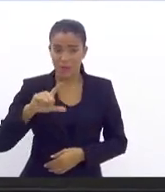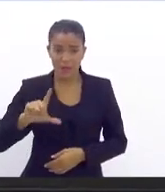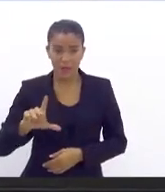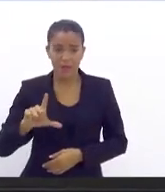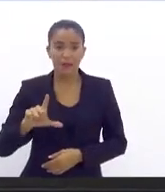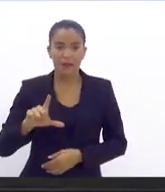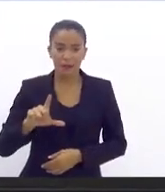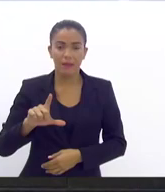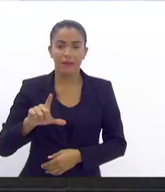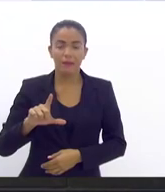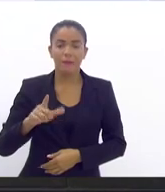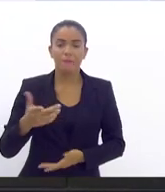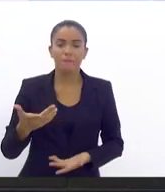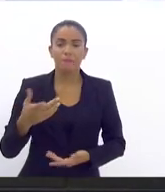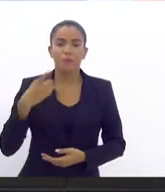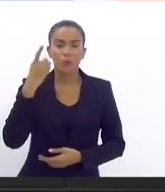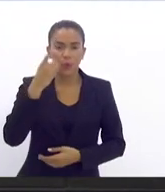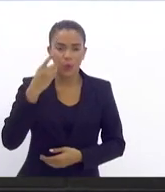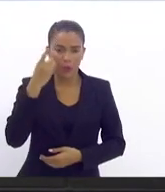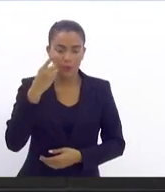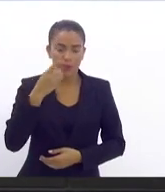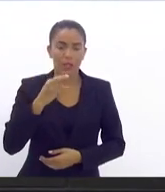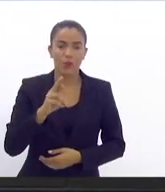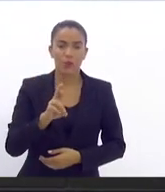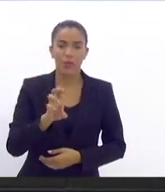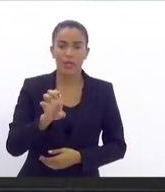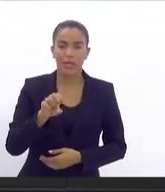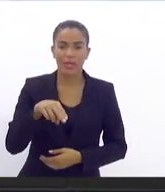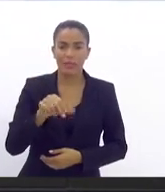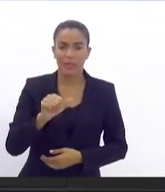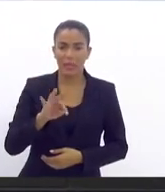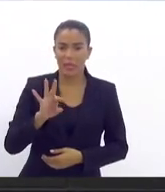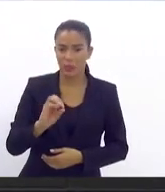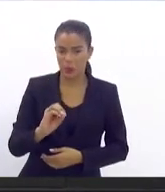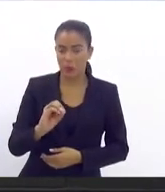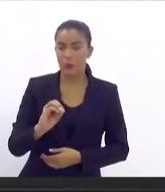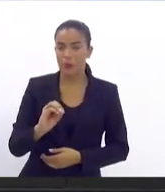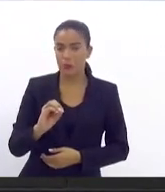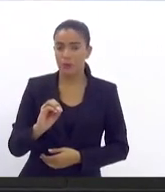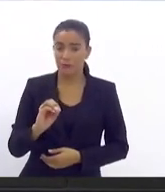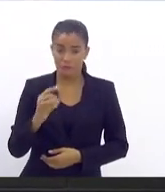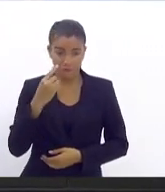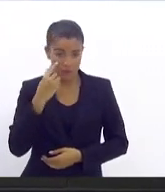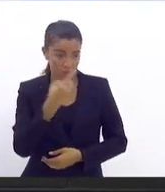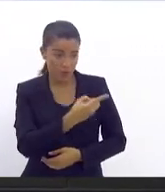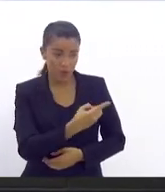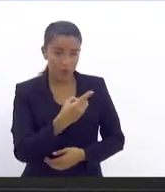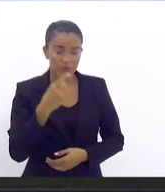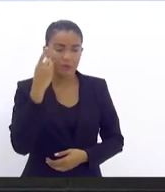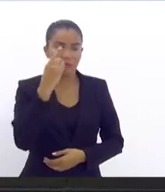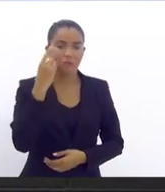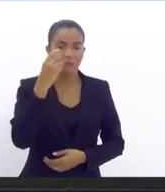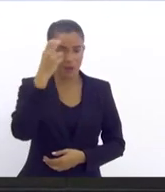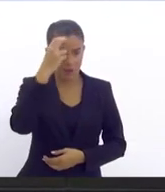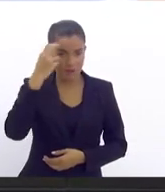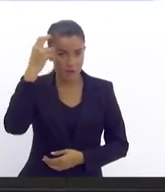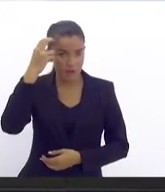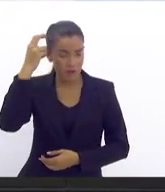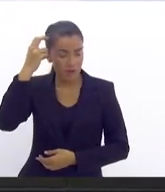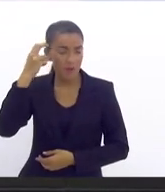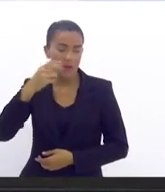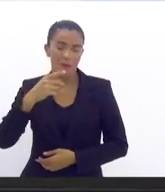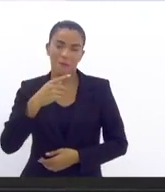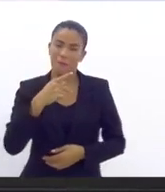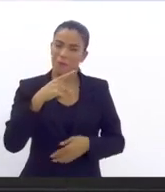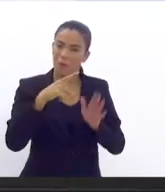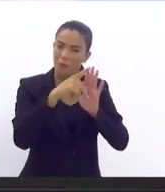do deputado Renato Machado pudéssemos aqui fazer um esforço, deputada Verônica, para que esse PL